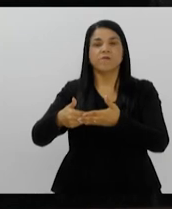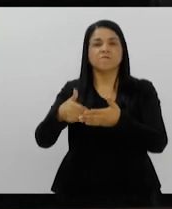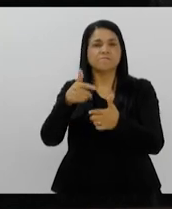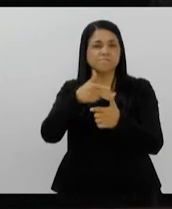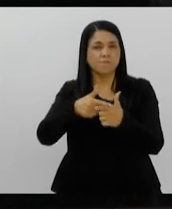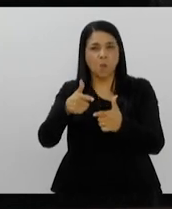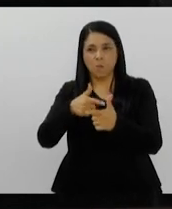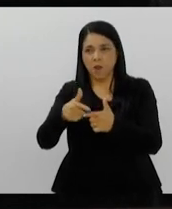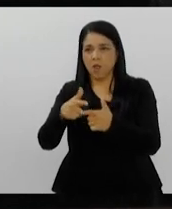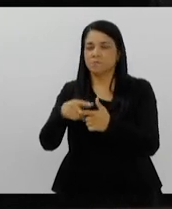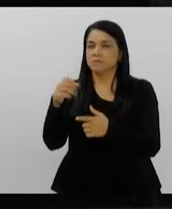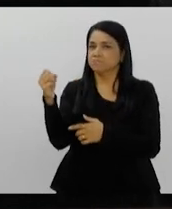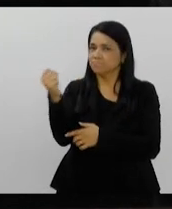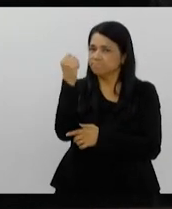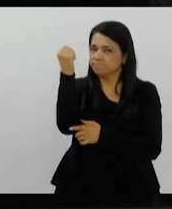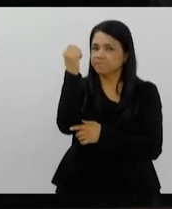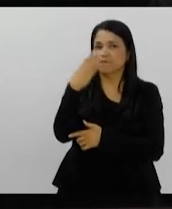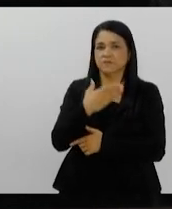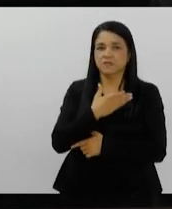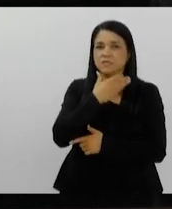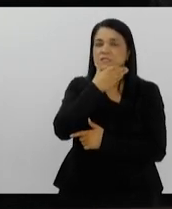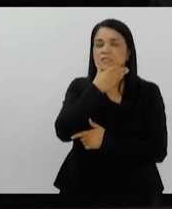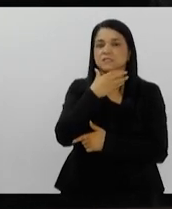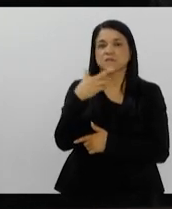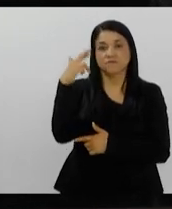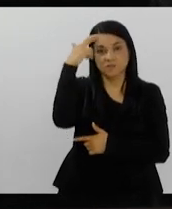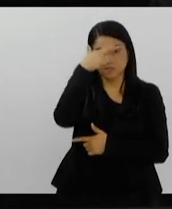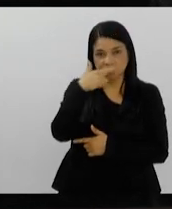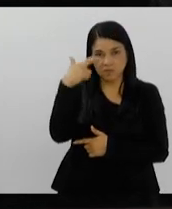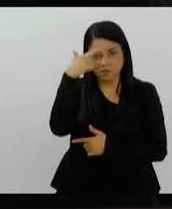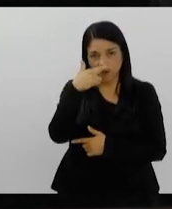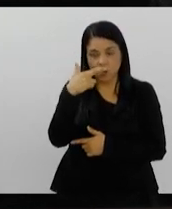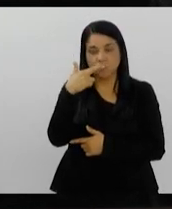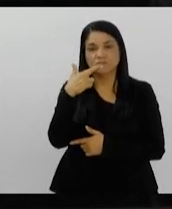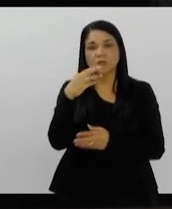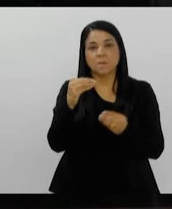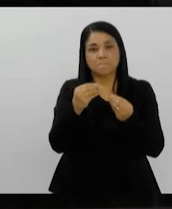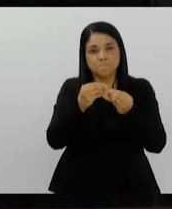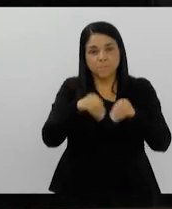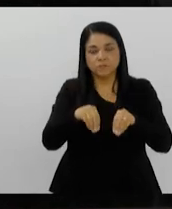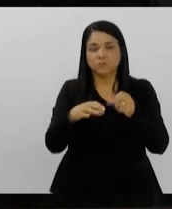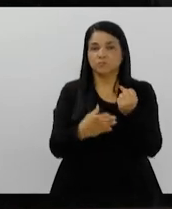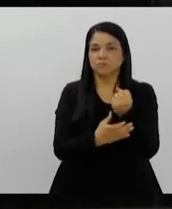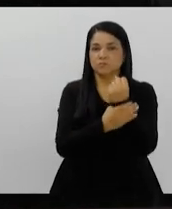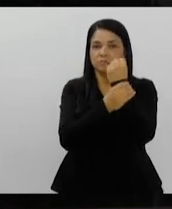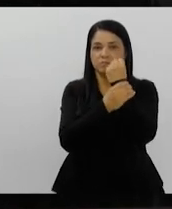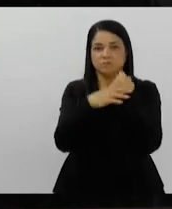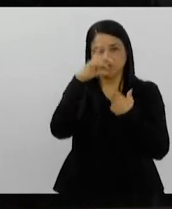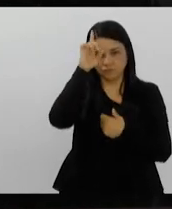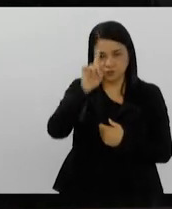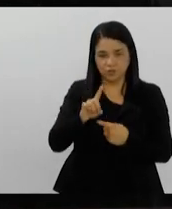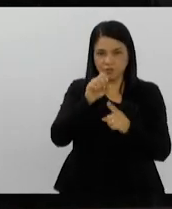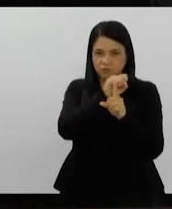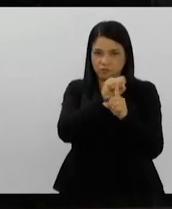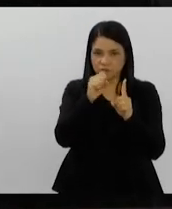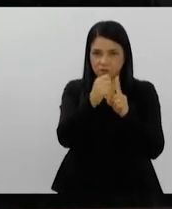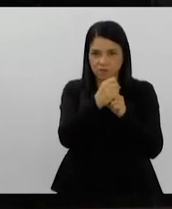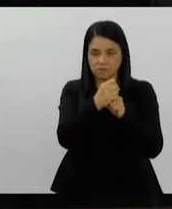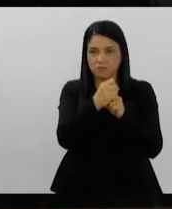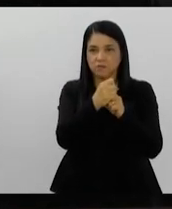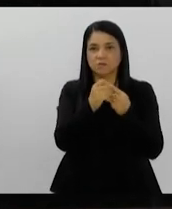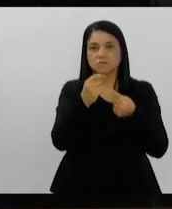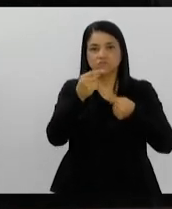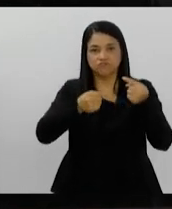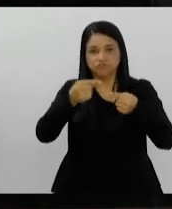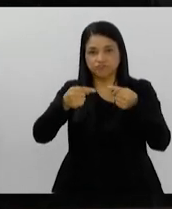uma séria e severa crise fiscal que onera diretamente a garantia dos direitos sociais. Agora